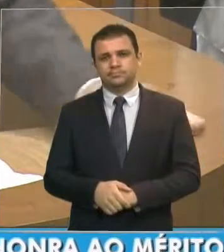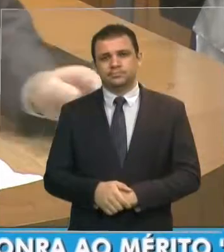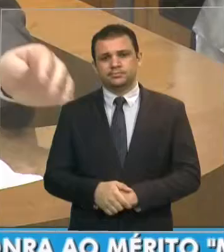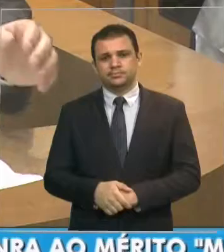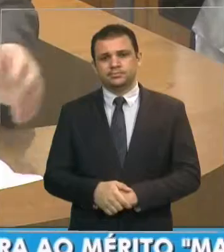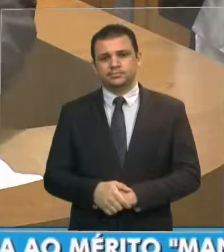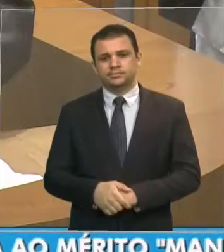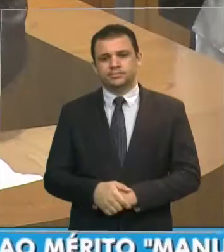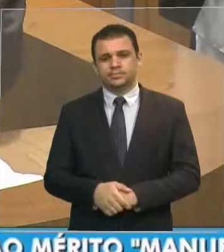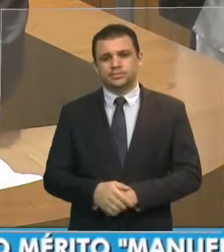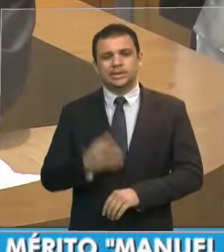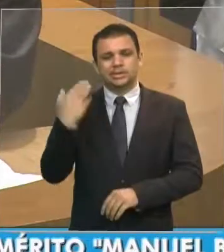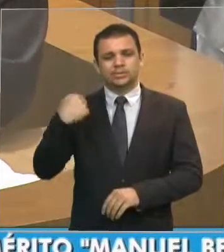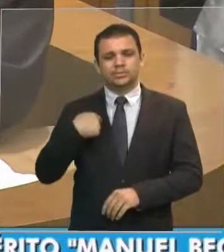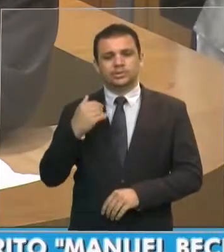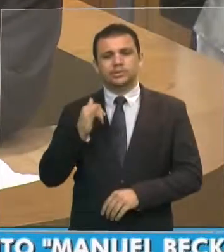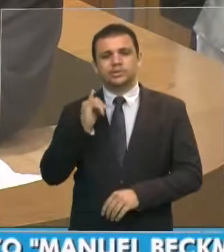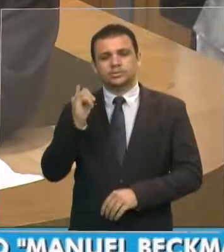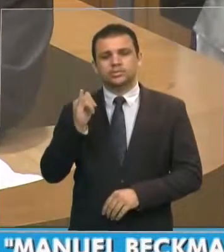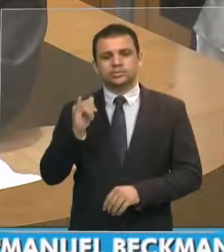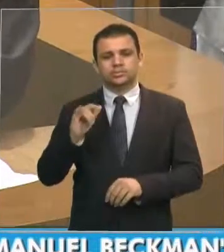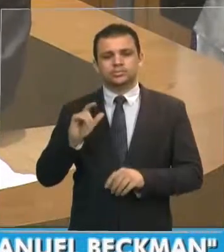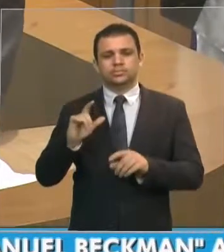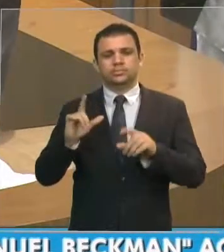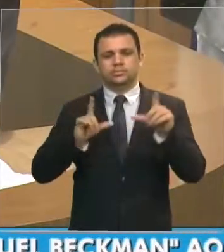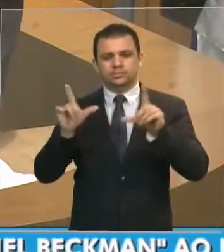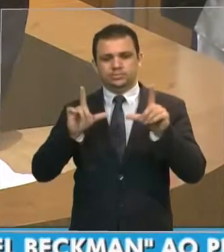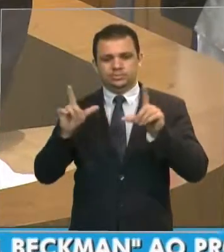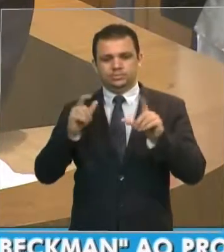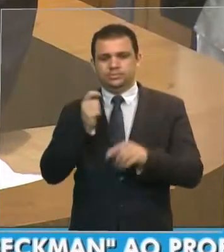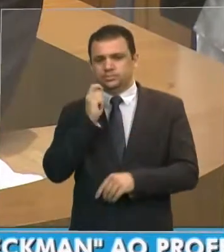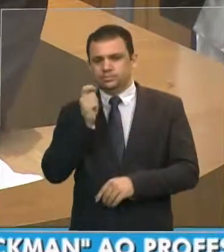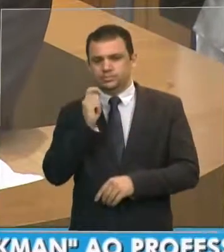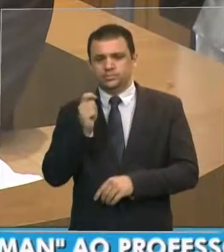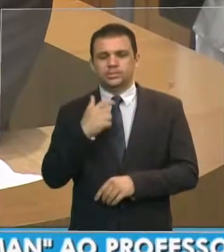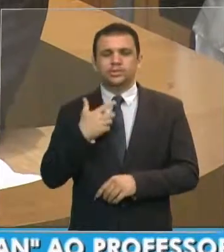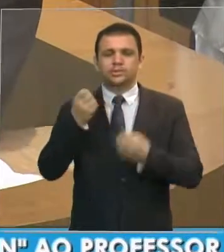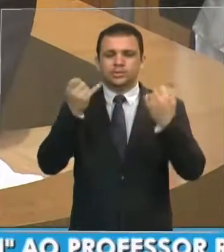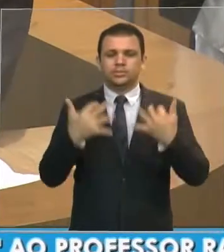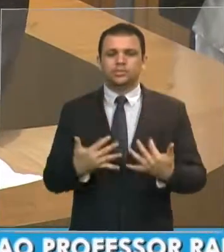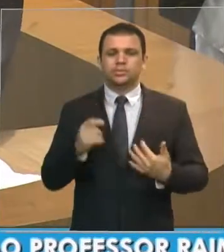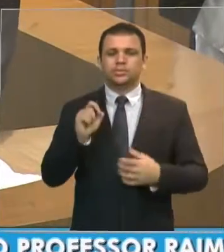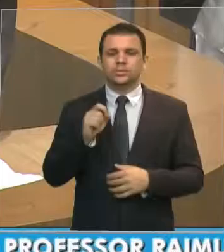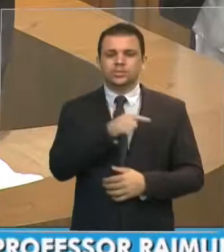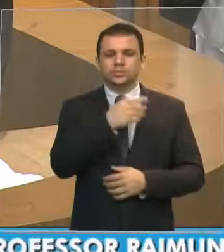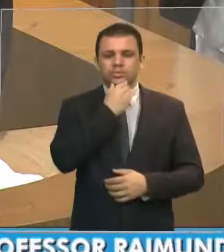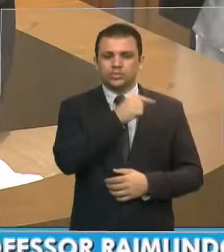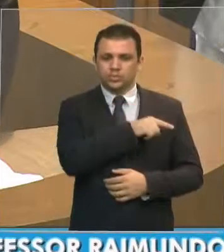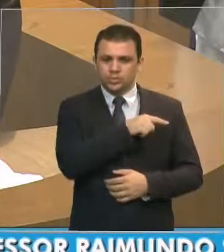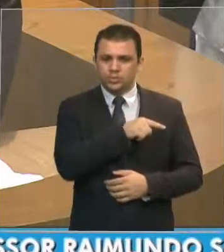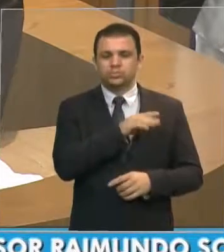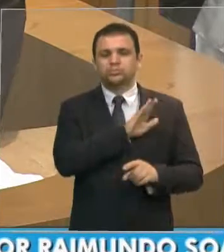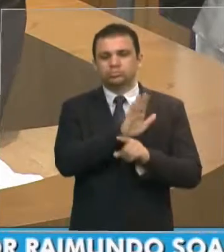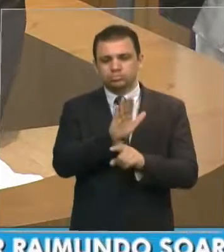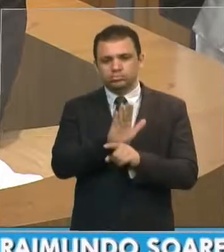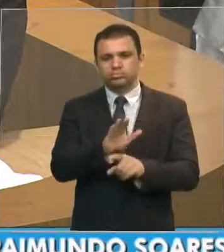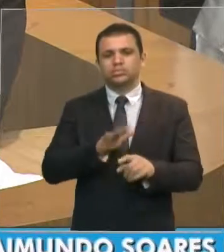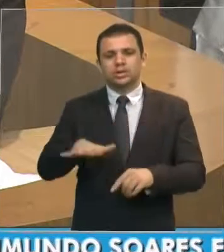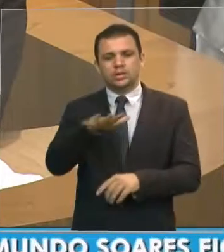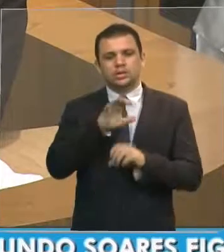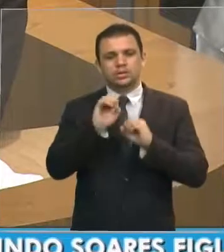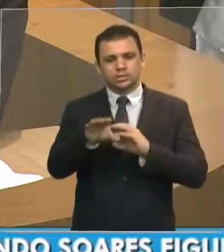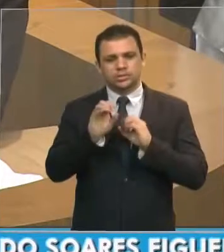E eu dizia há pouco para uma televisão que a contribuição do professor Figueiredo à educação não